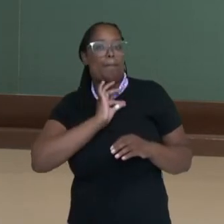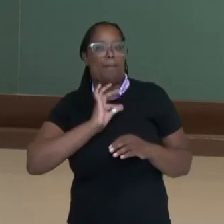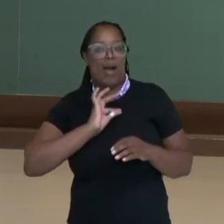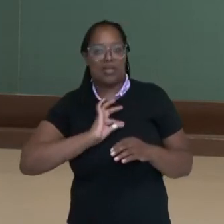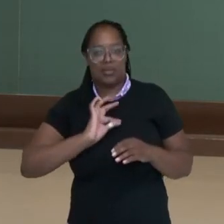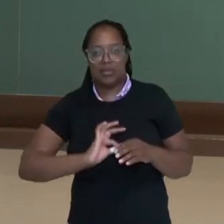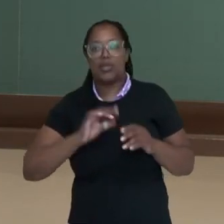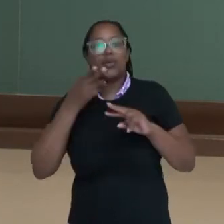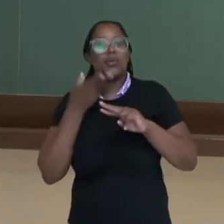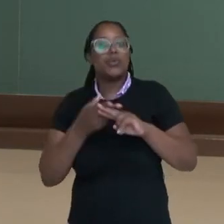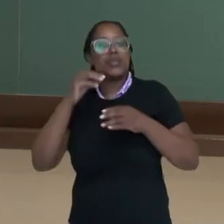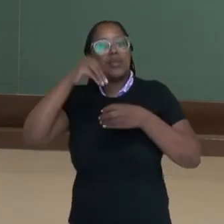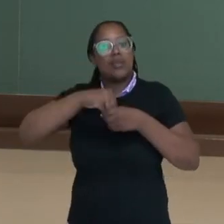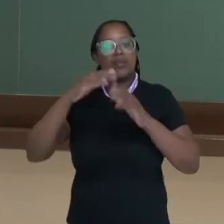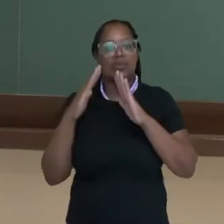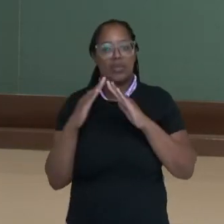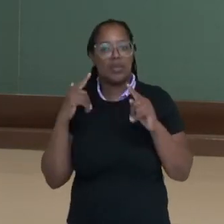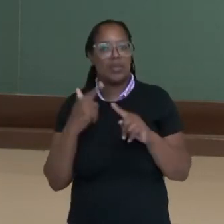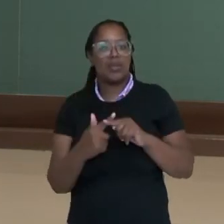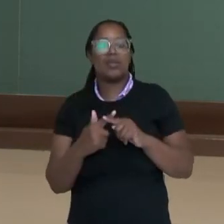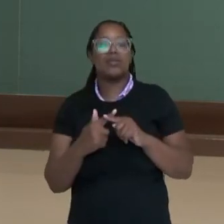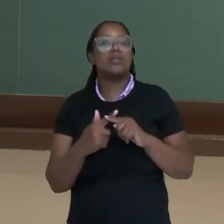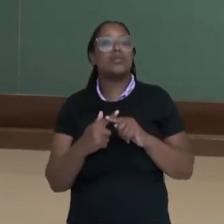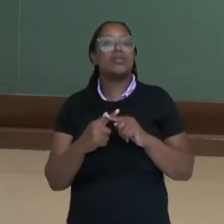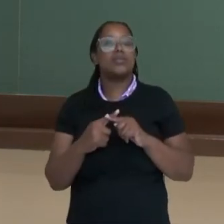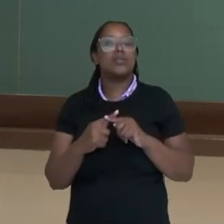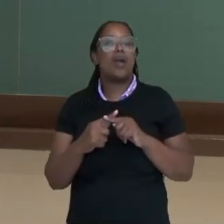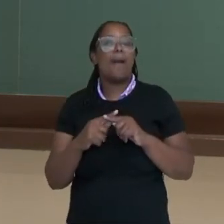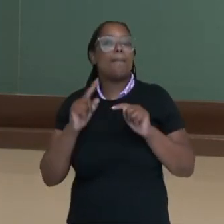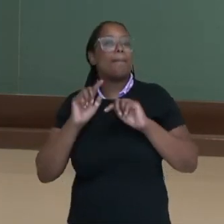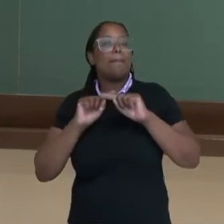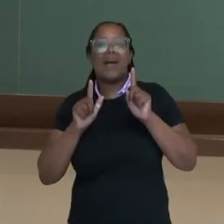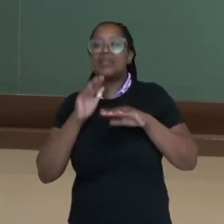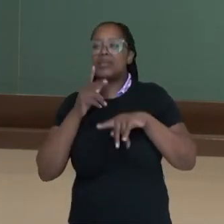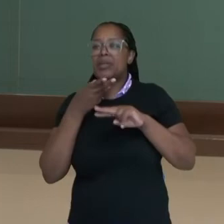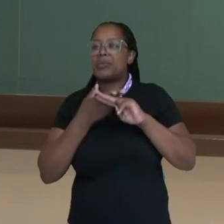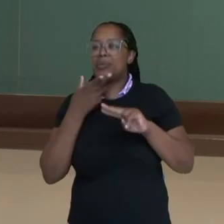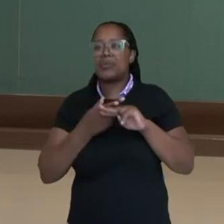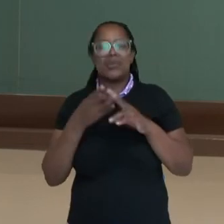alguma coisa muito maior do que só um cálice.